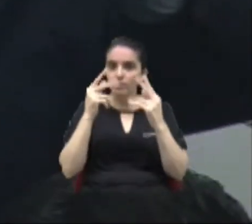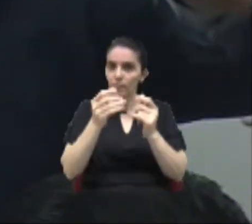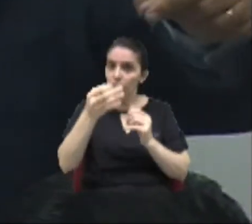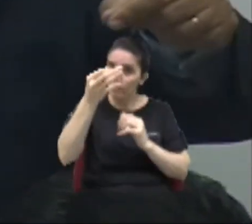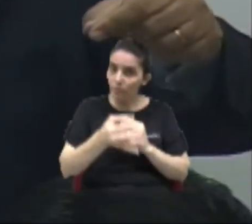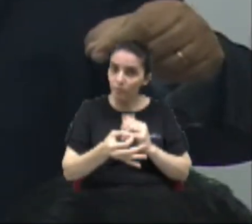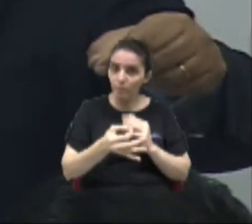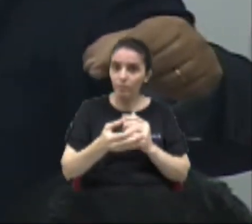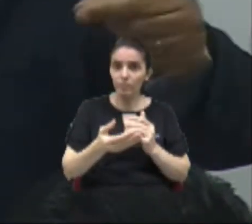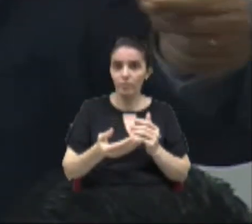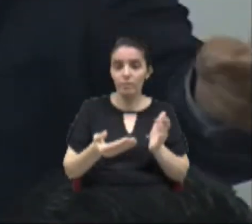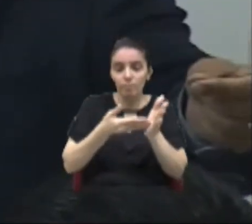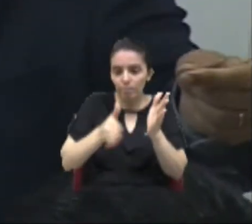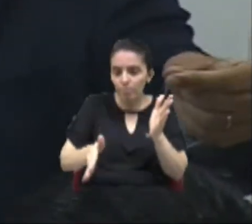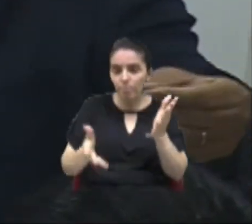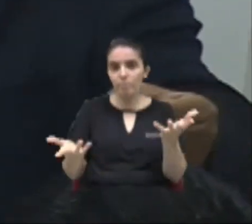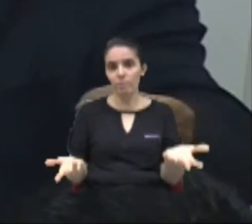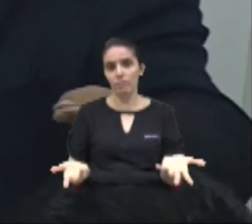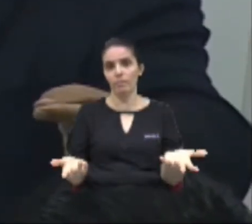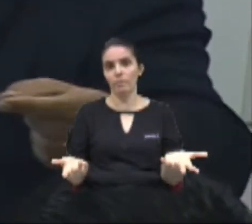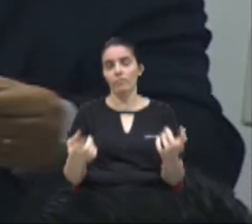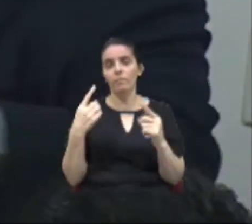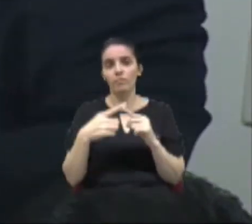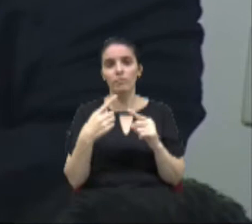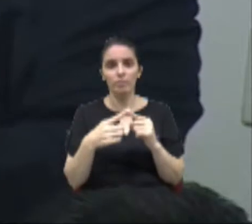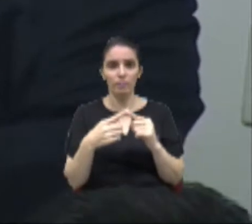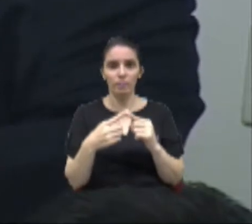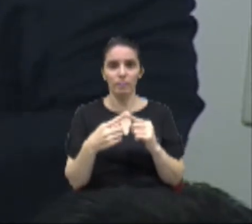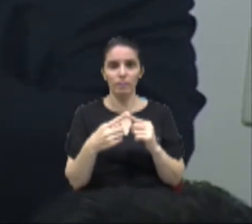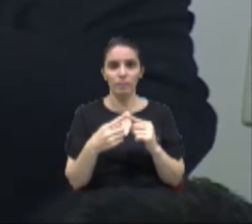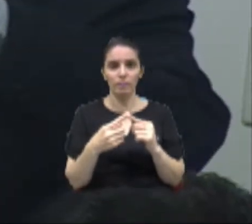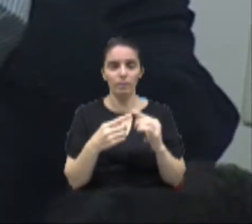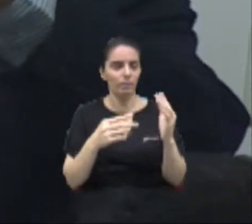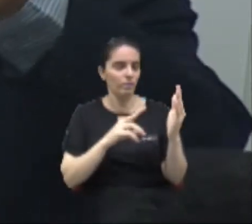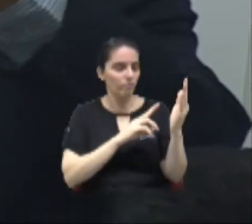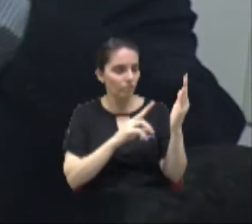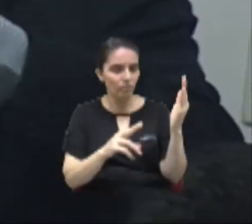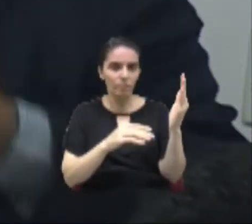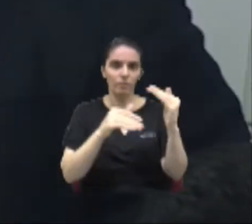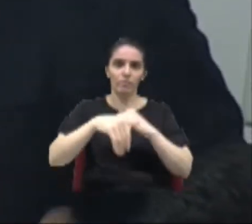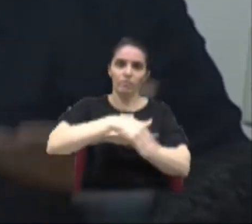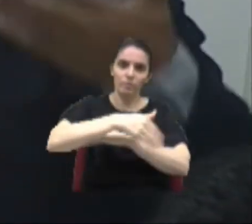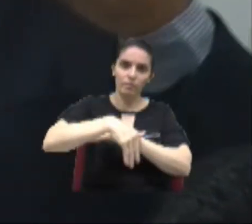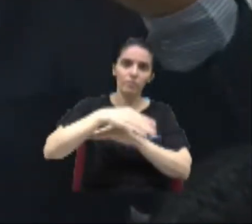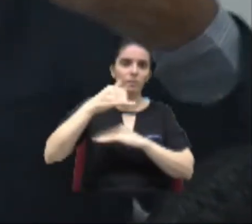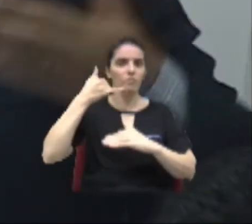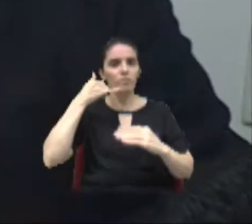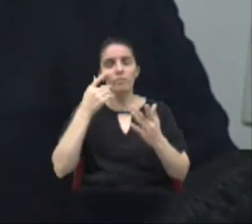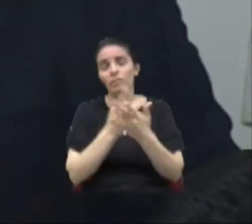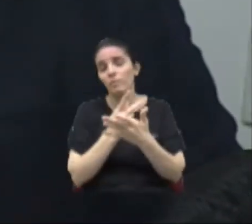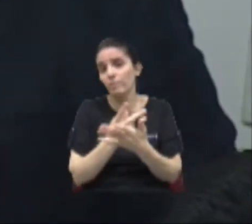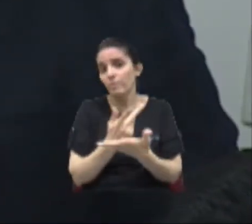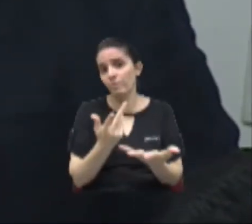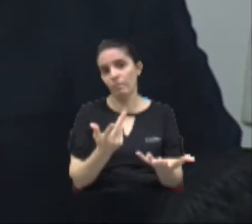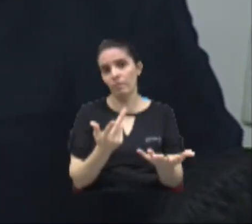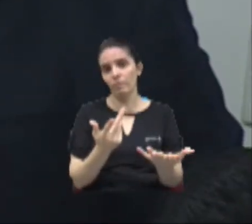de equipamento, softwares, enfim, isso vai demorar um pouco, vai caminhar